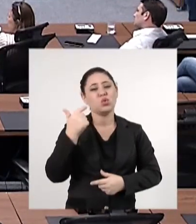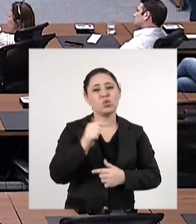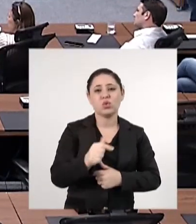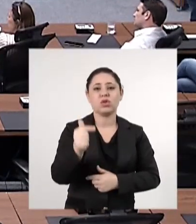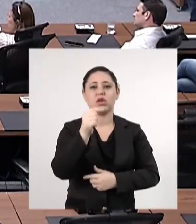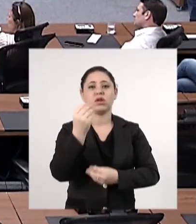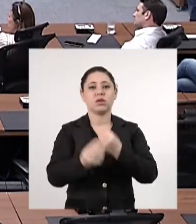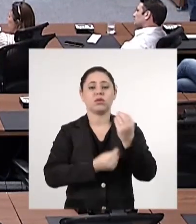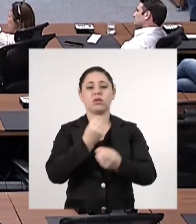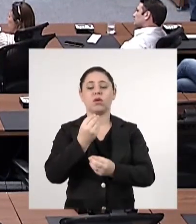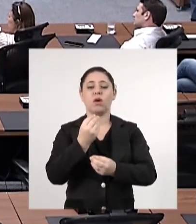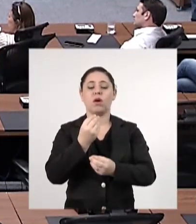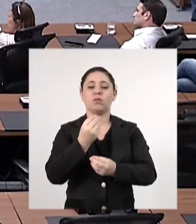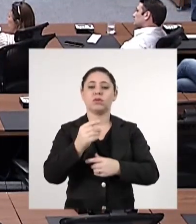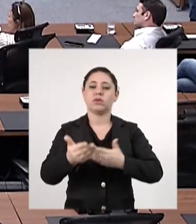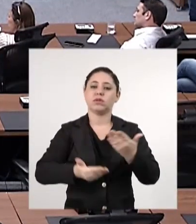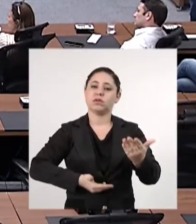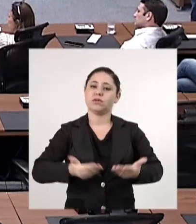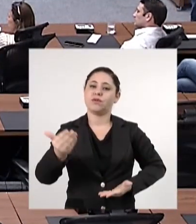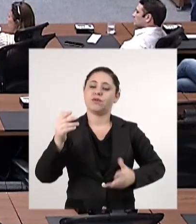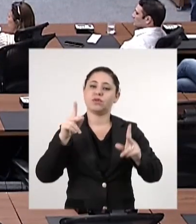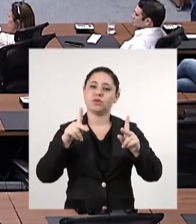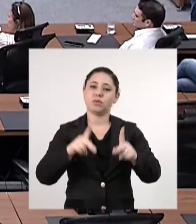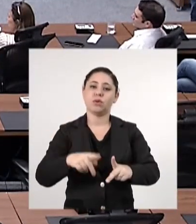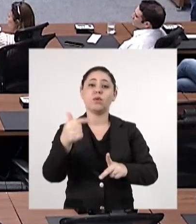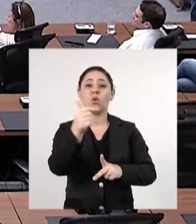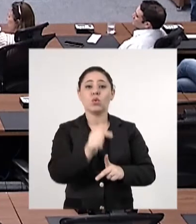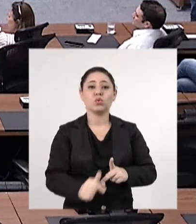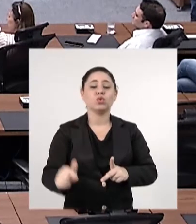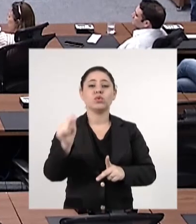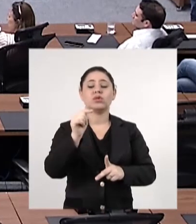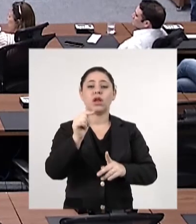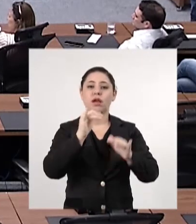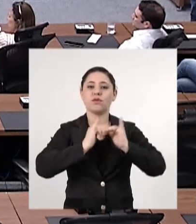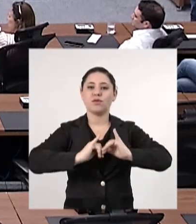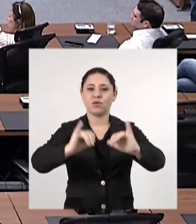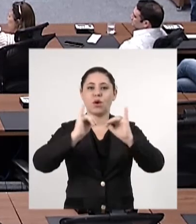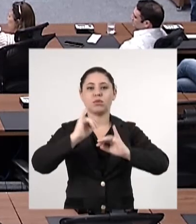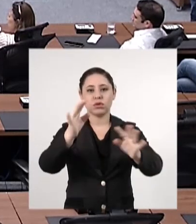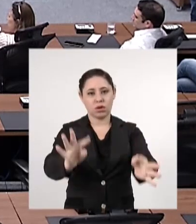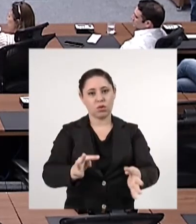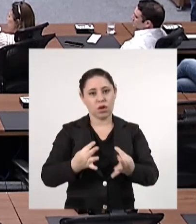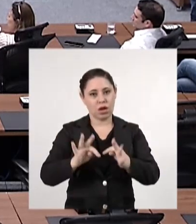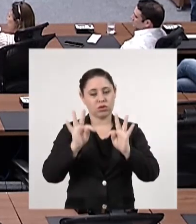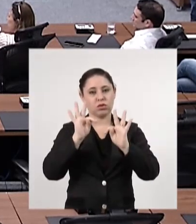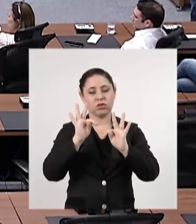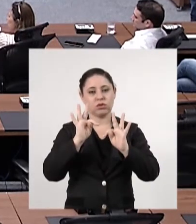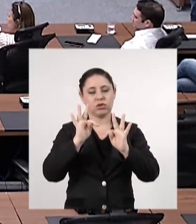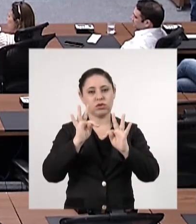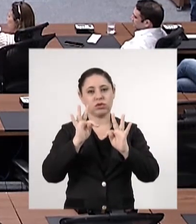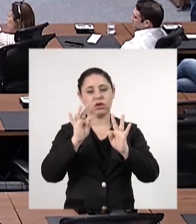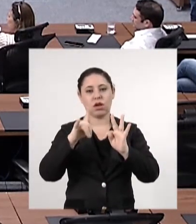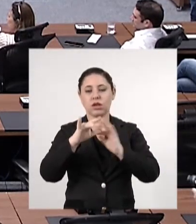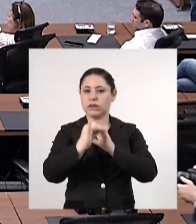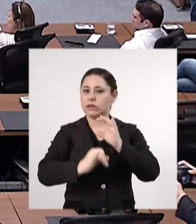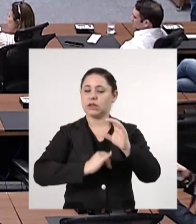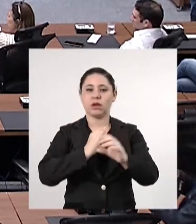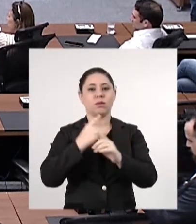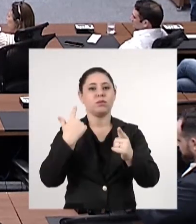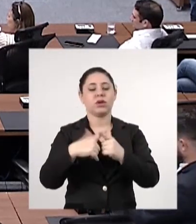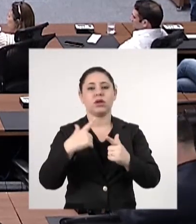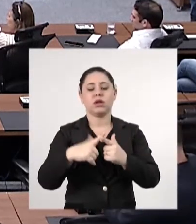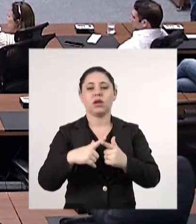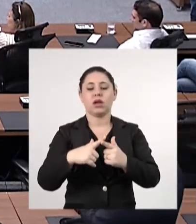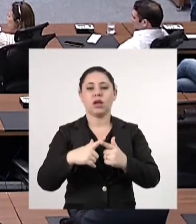unidade, para o serviço público, não ter uma informação eletrônica, sendo que os serviços